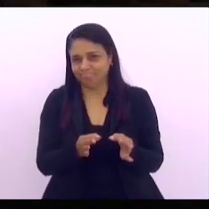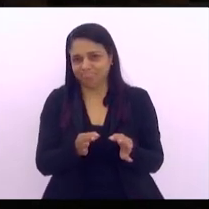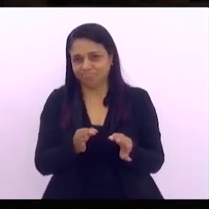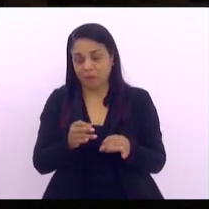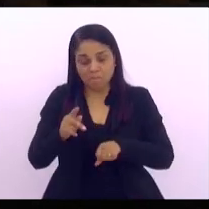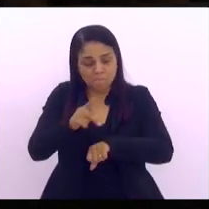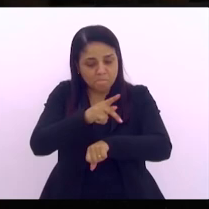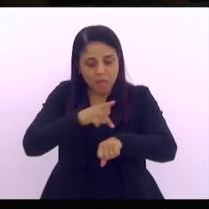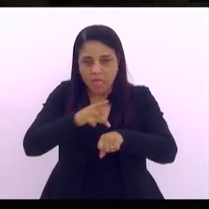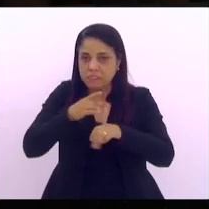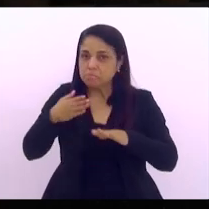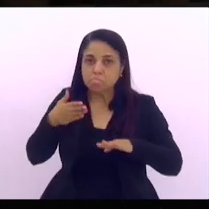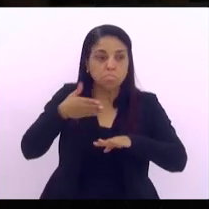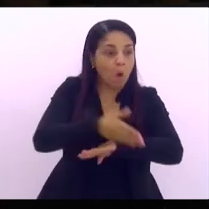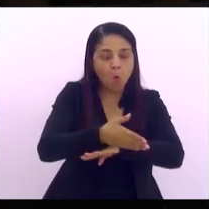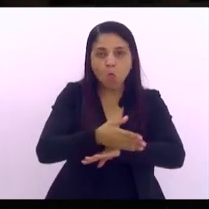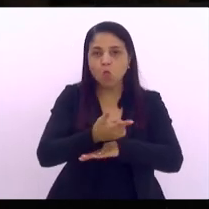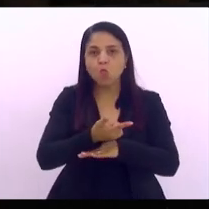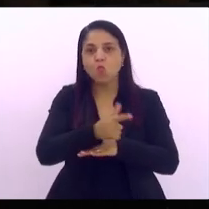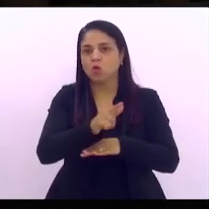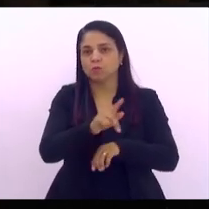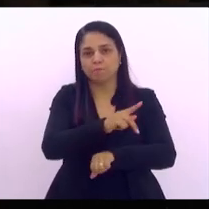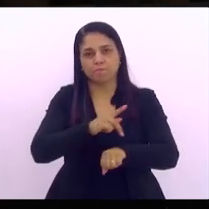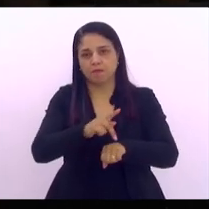fará um grupo